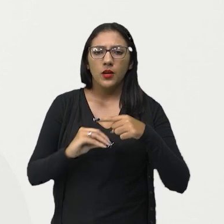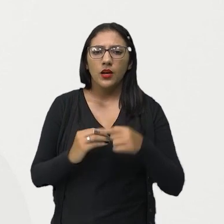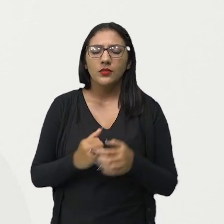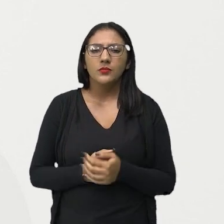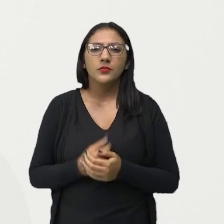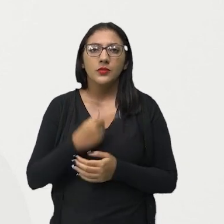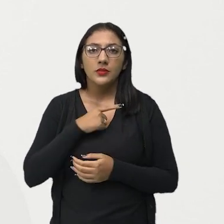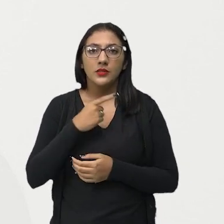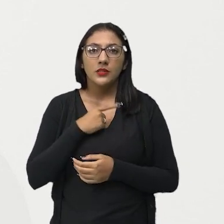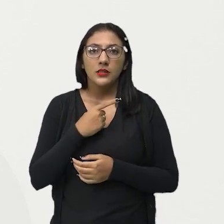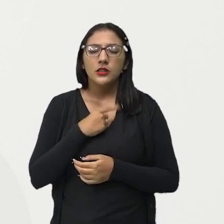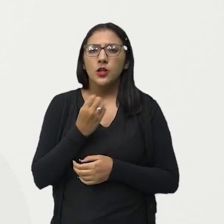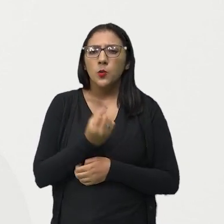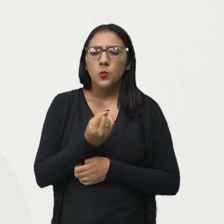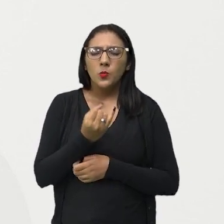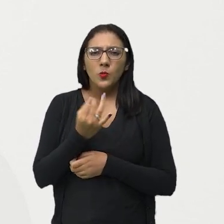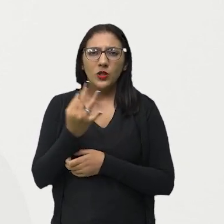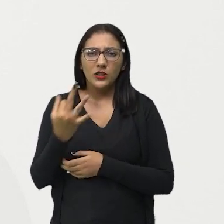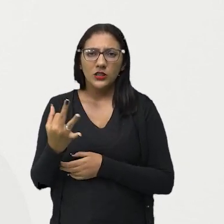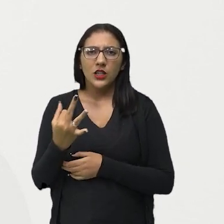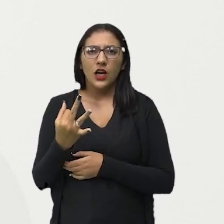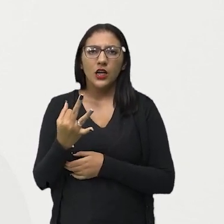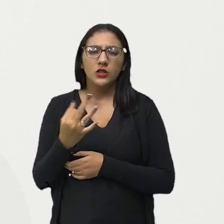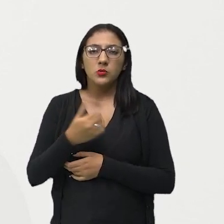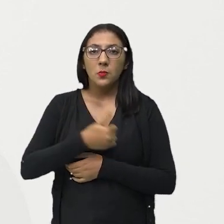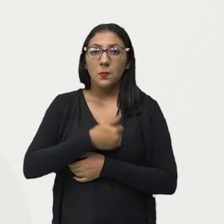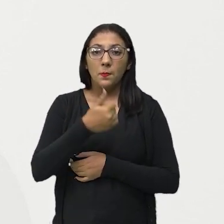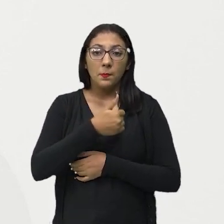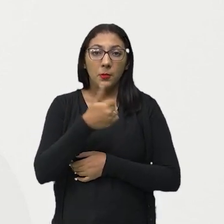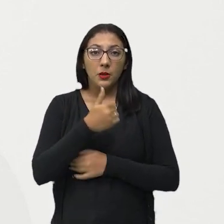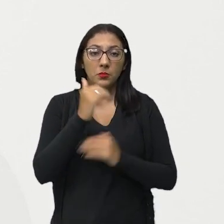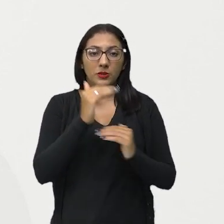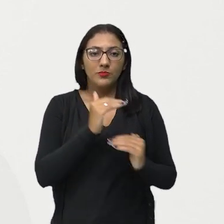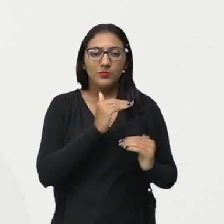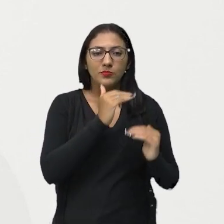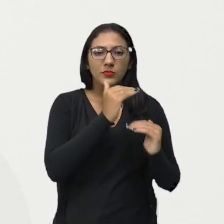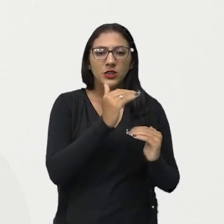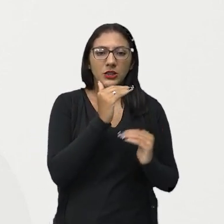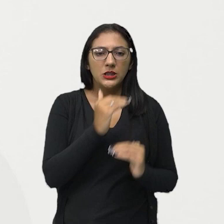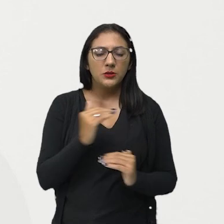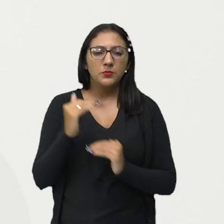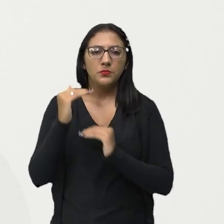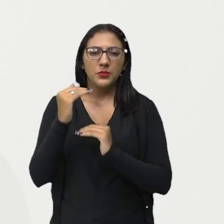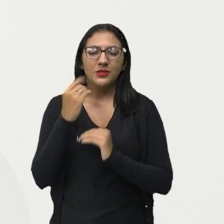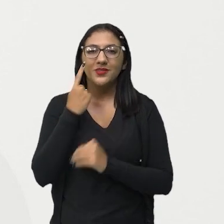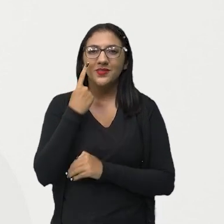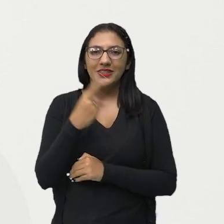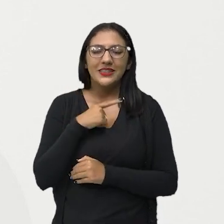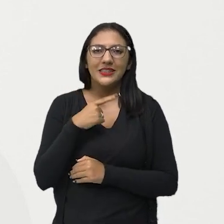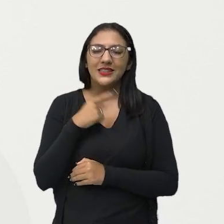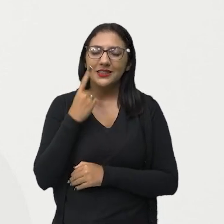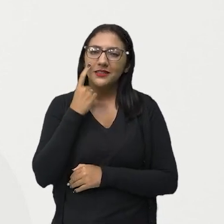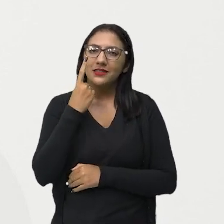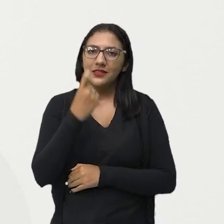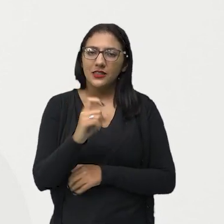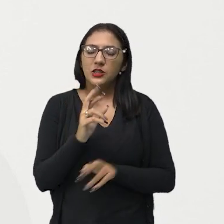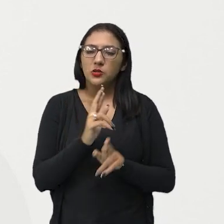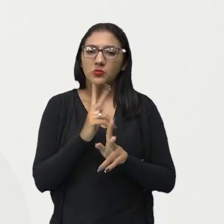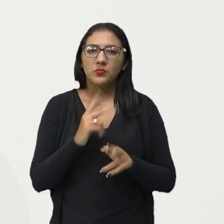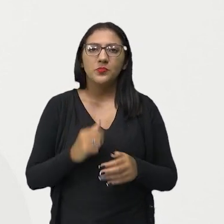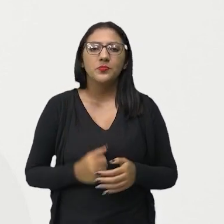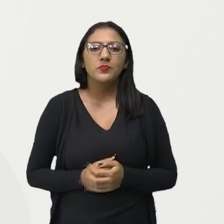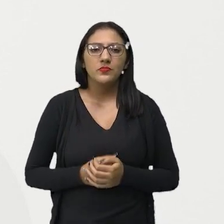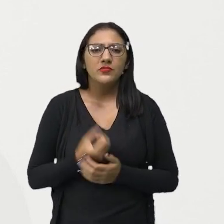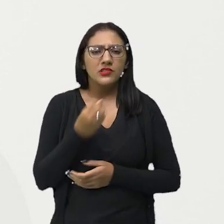de açúcar que o primeiro pacote tem a mais que o segundo? Olha só que pergunta interessante.